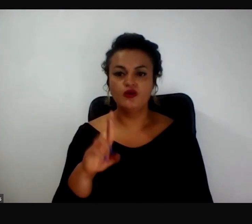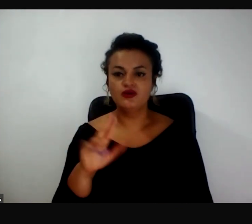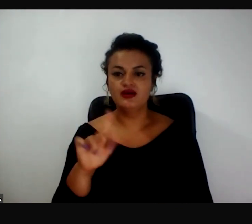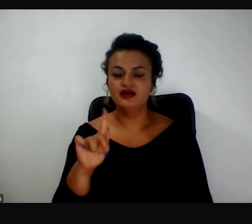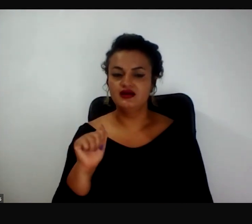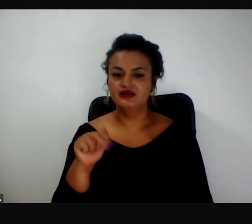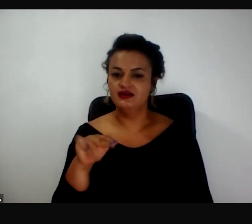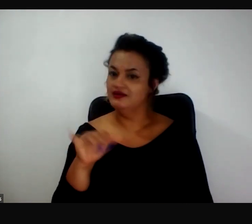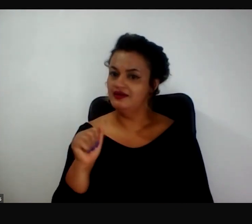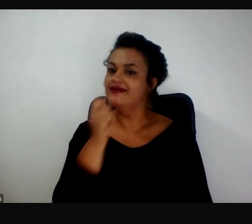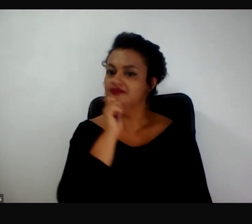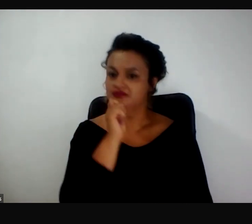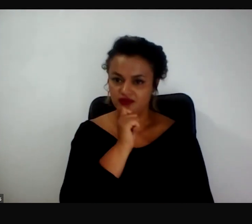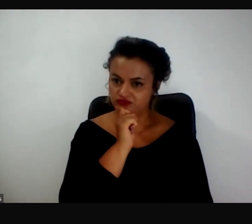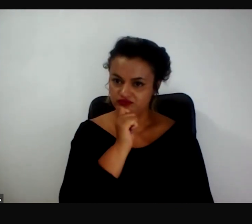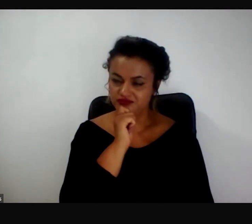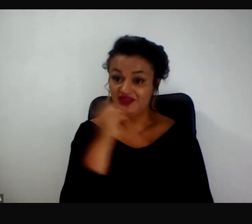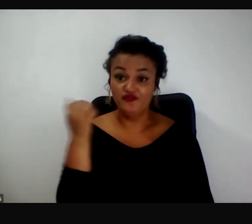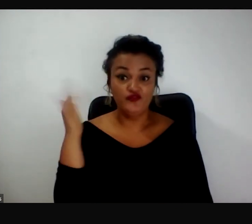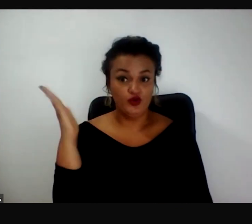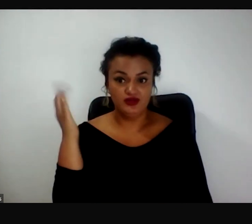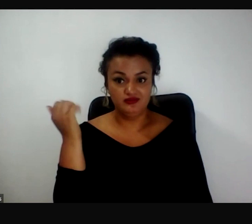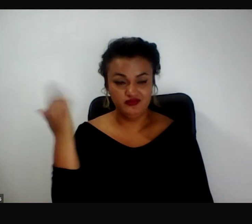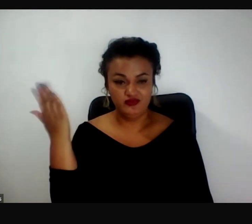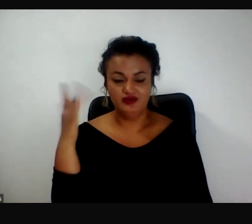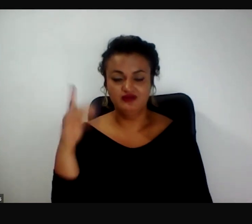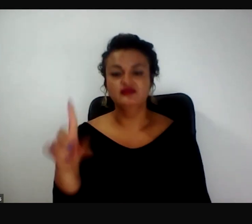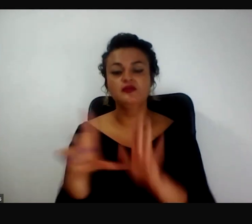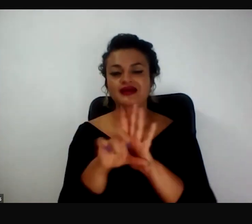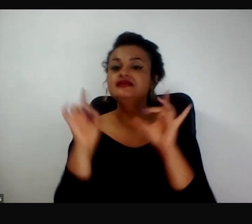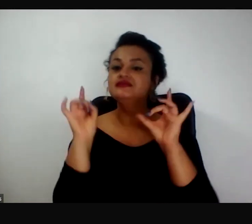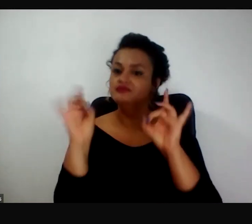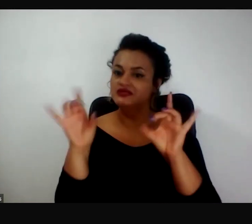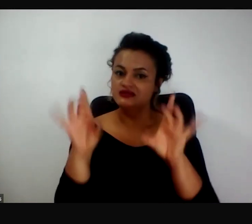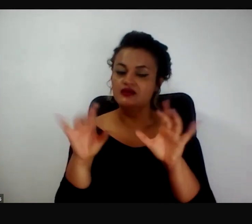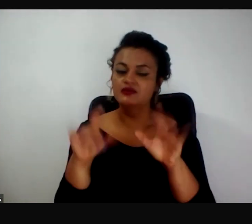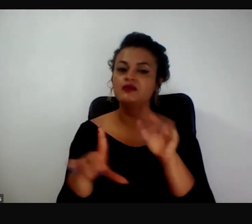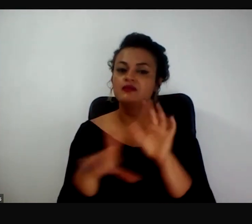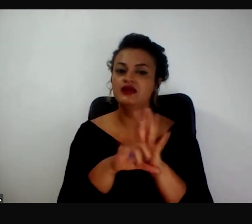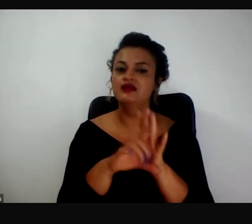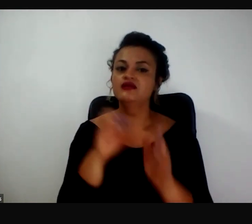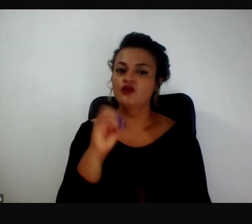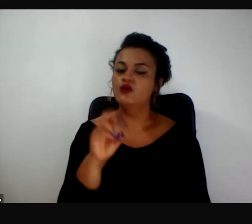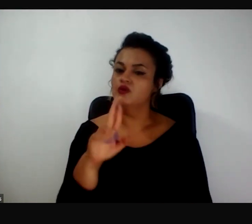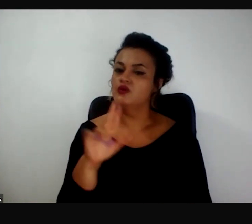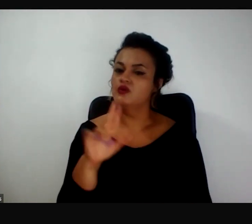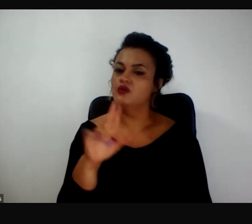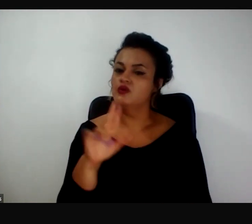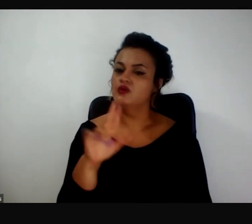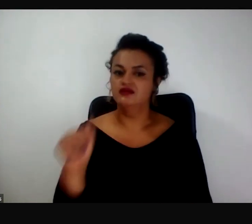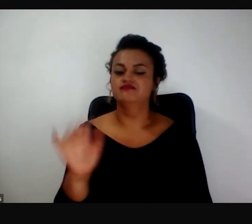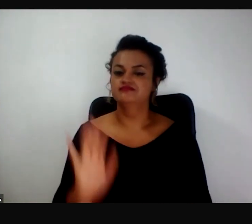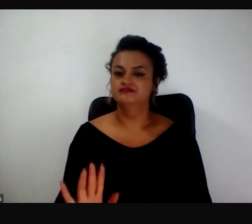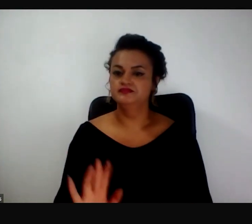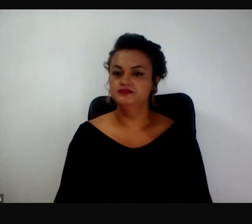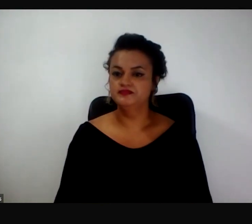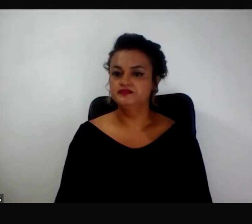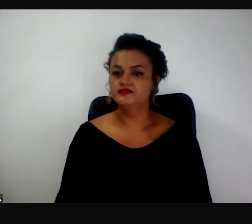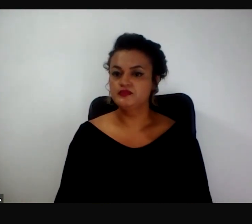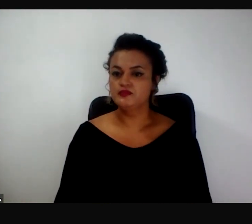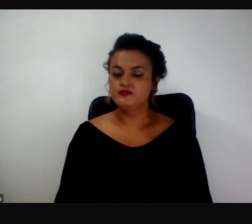fica fora do Poder Judiciário, temos uma lei especial, que é a lei orgânica do Tribunal Constitucional.